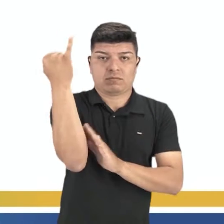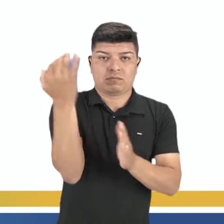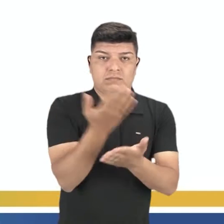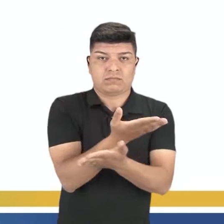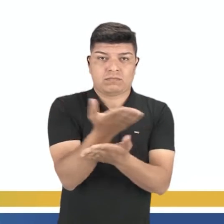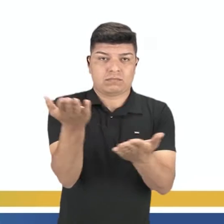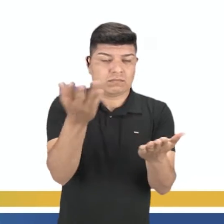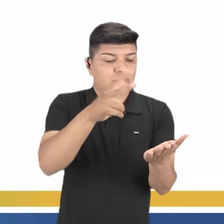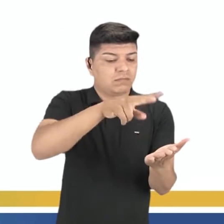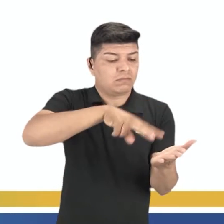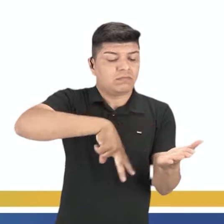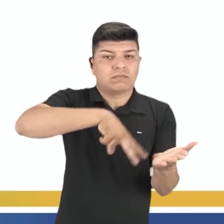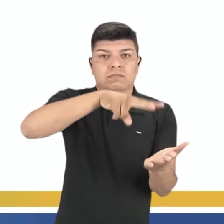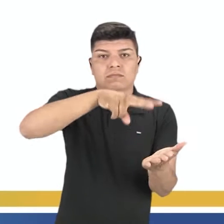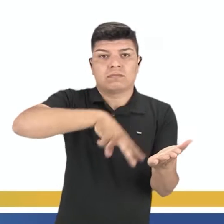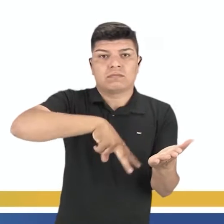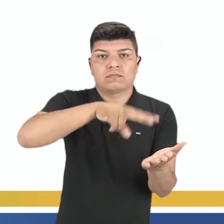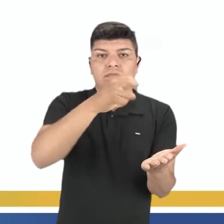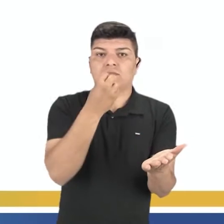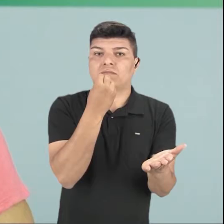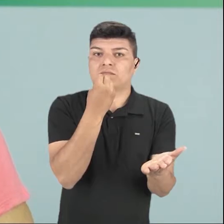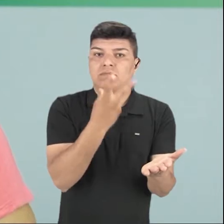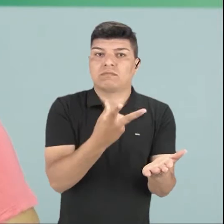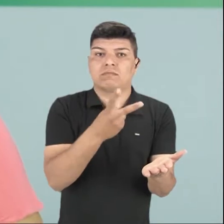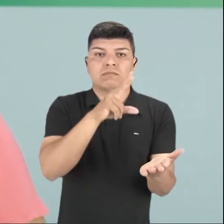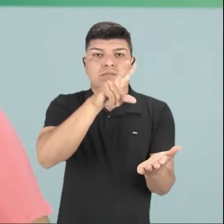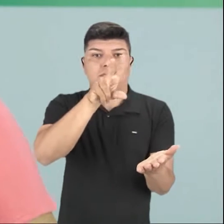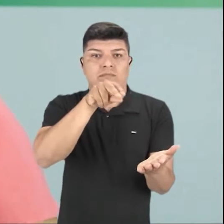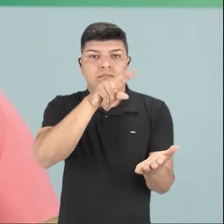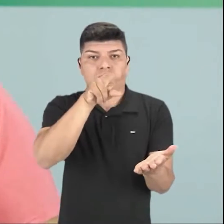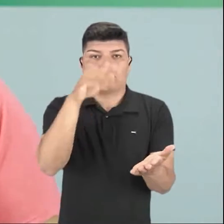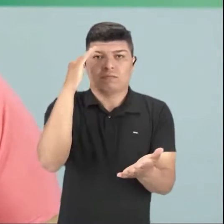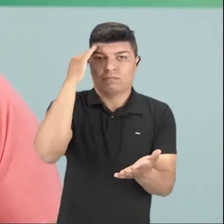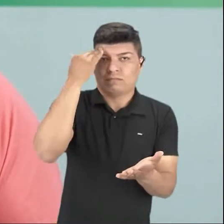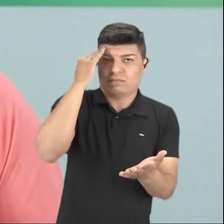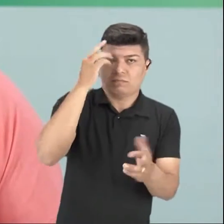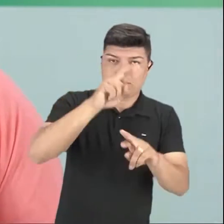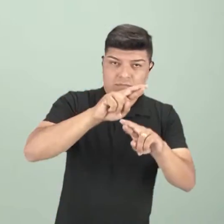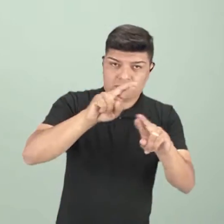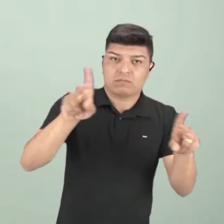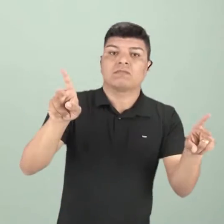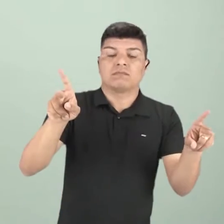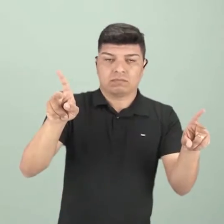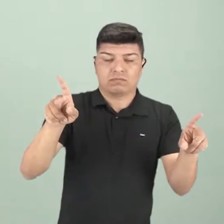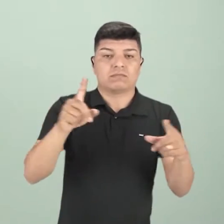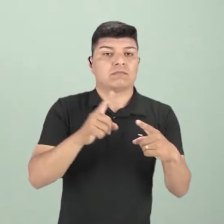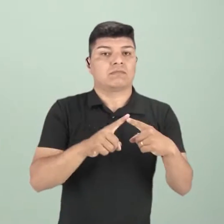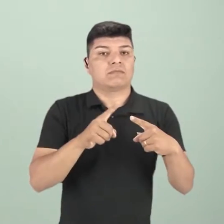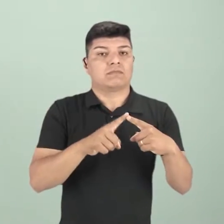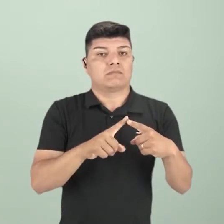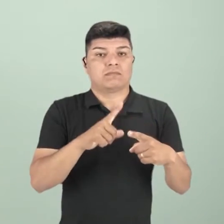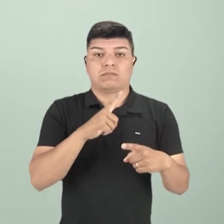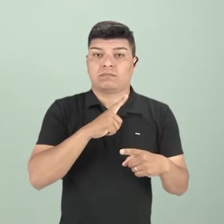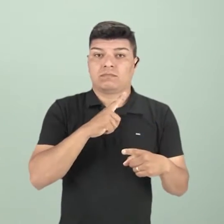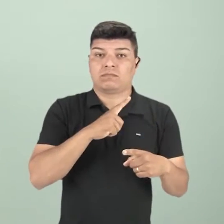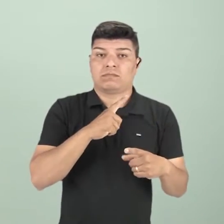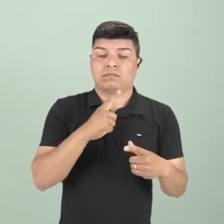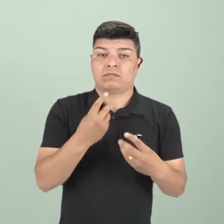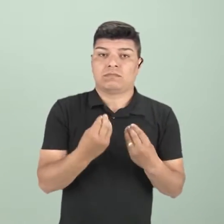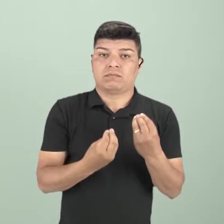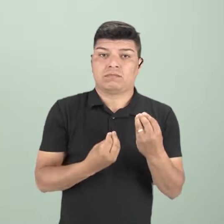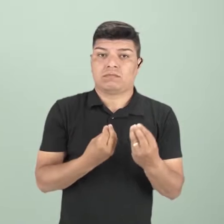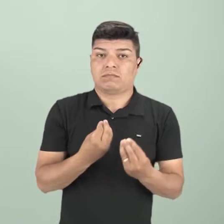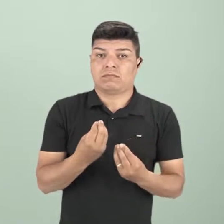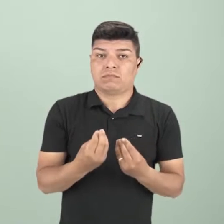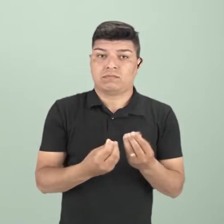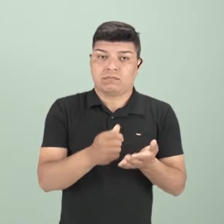como leitor, como bom falante da língua portuguesa, entender essa diferença. Porque existe a maneira de